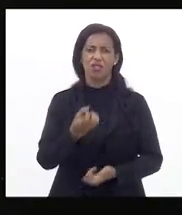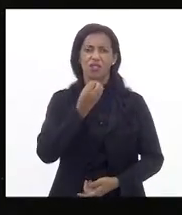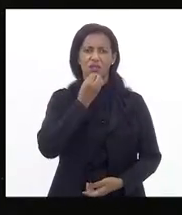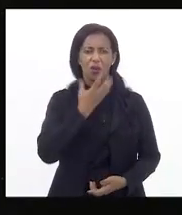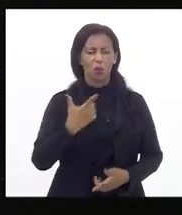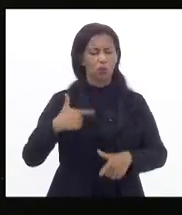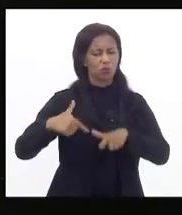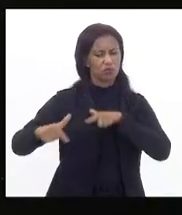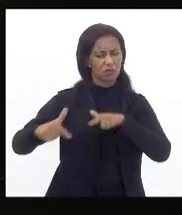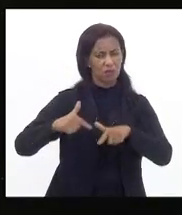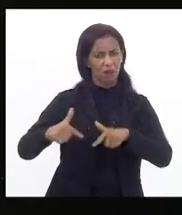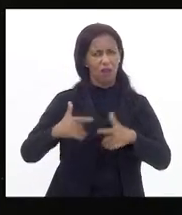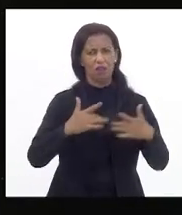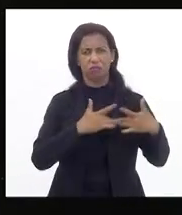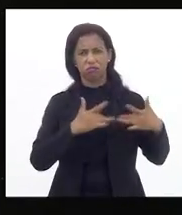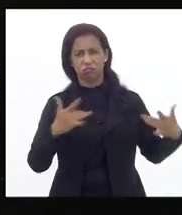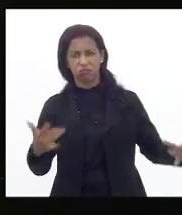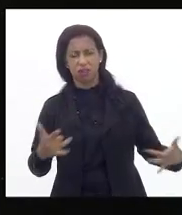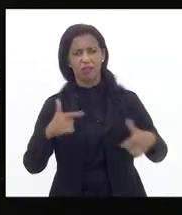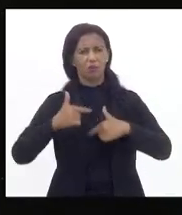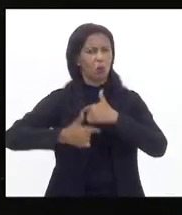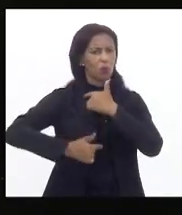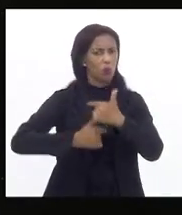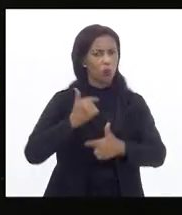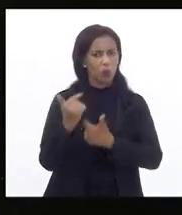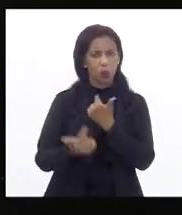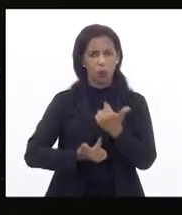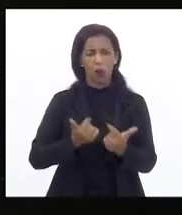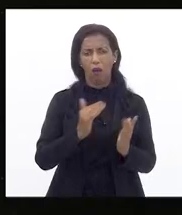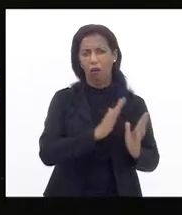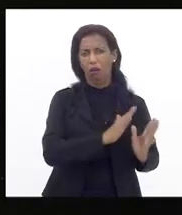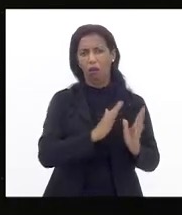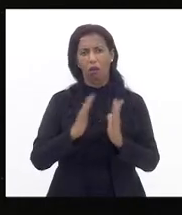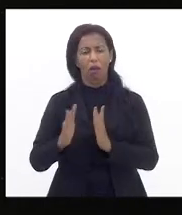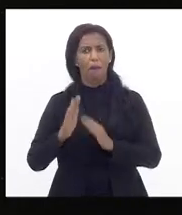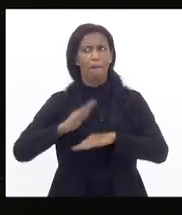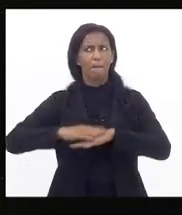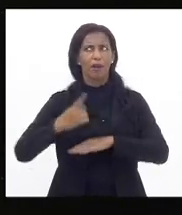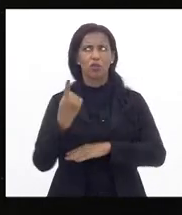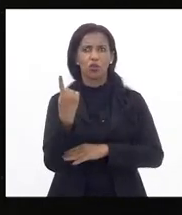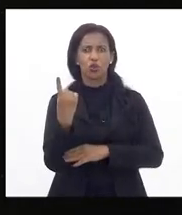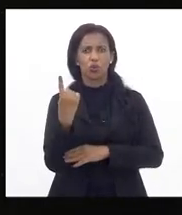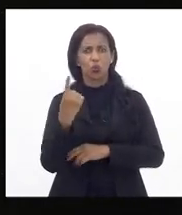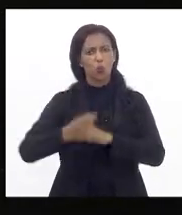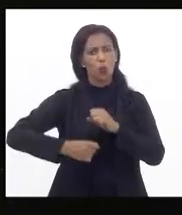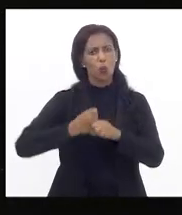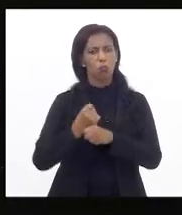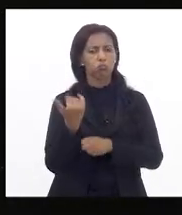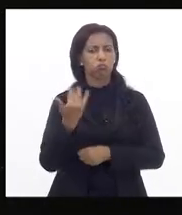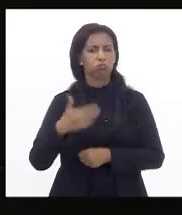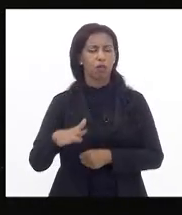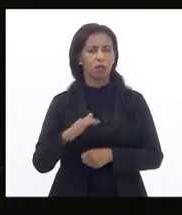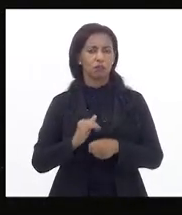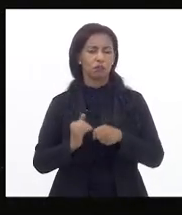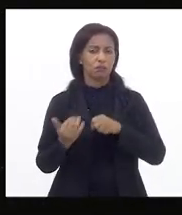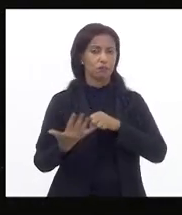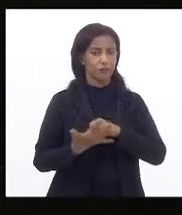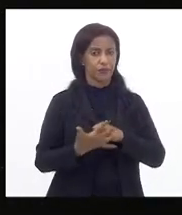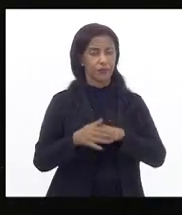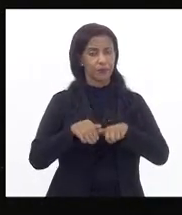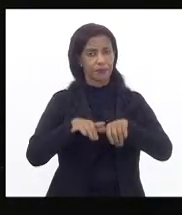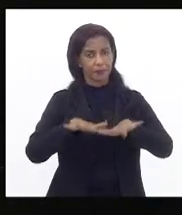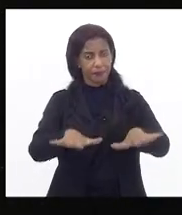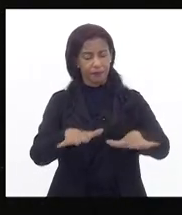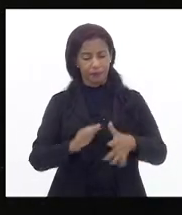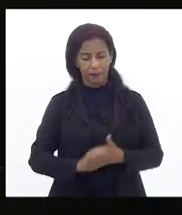Vontade tem sido efetiva no trabalho durante esse pouco mais um ano e meio de pandemia Oi eu